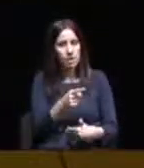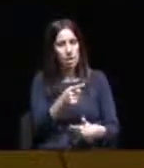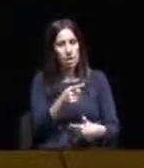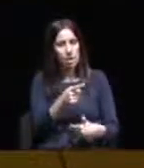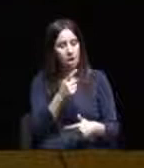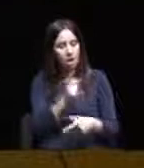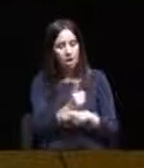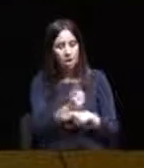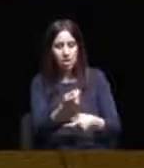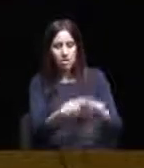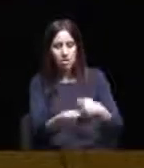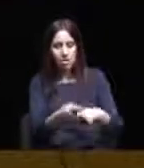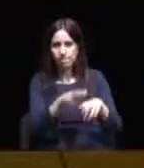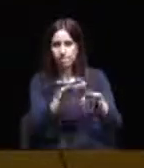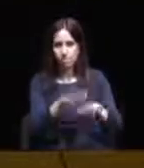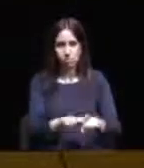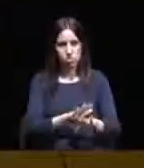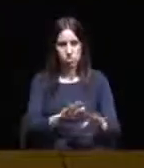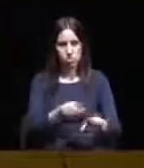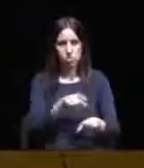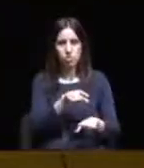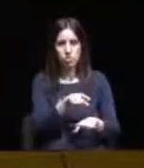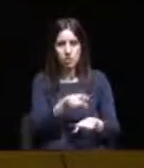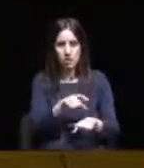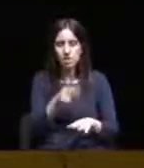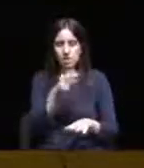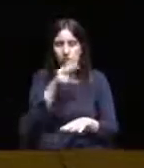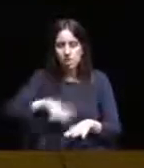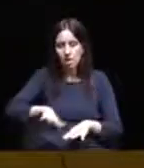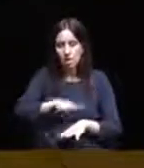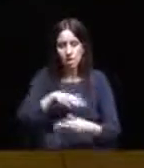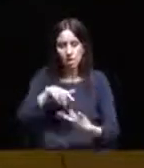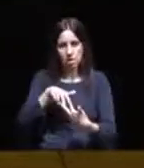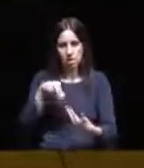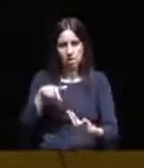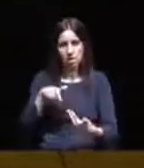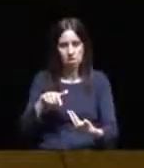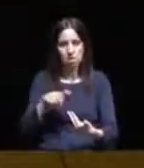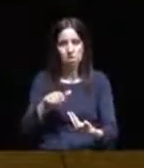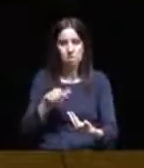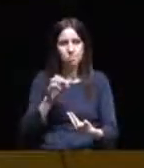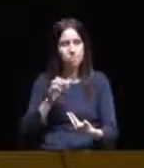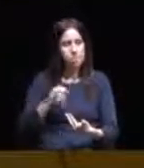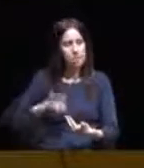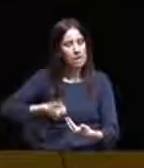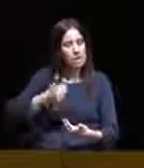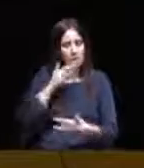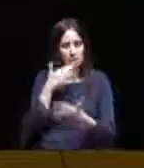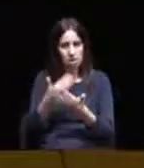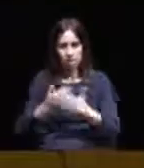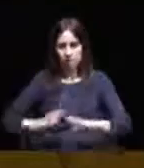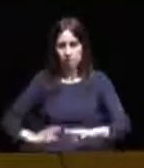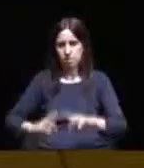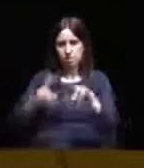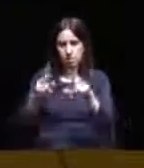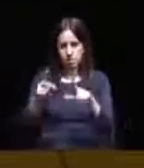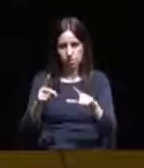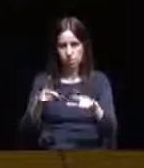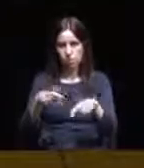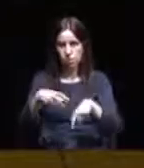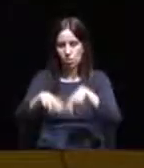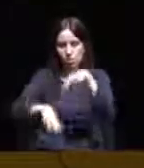suspensão do processo para alienação, considerasse este terreno municipal como um ativo estratégico para um